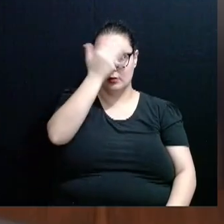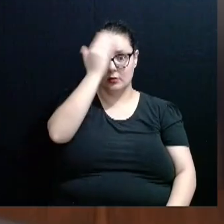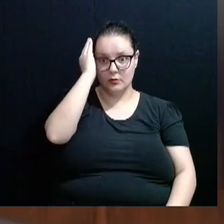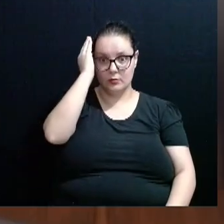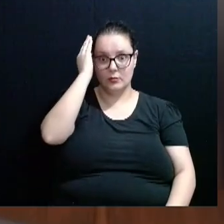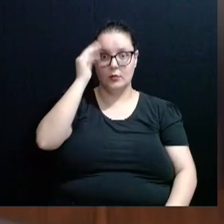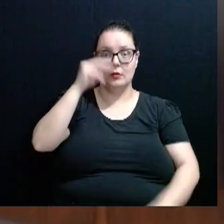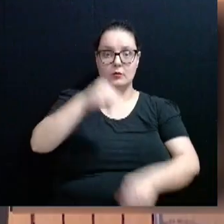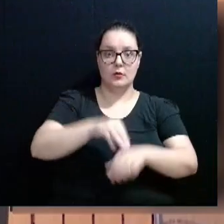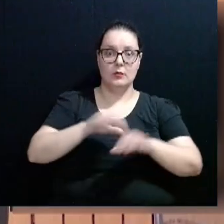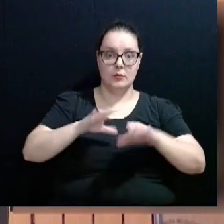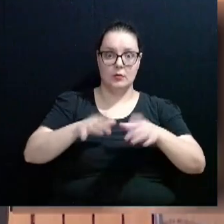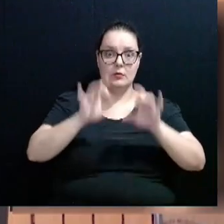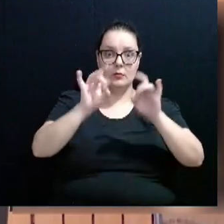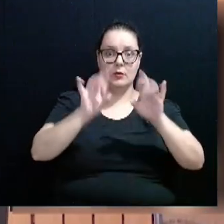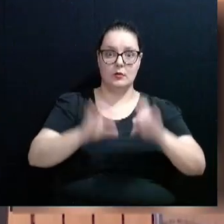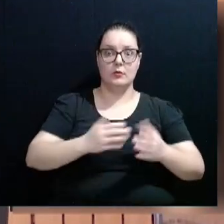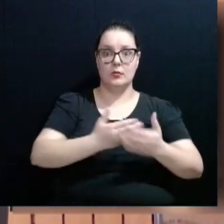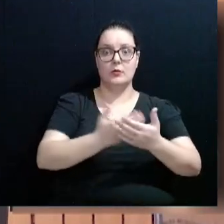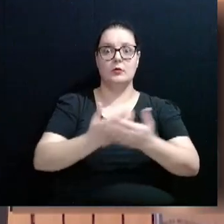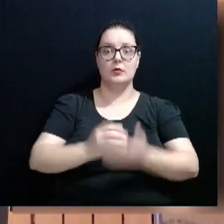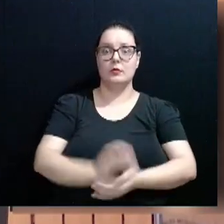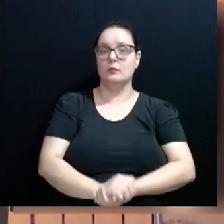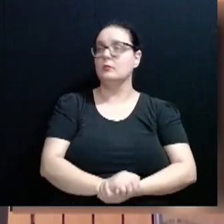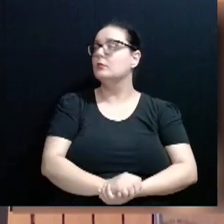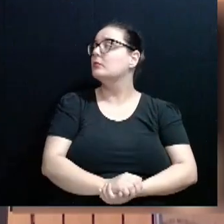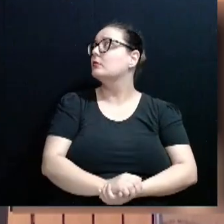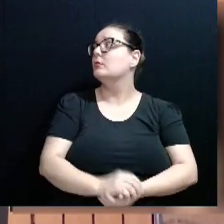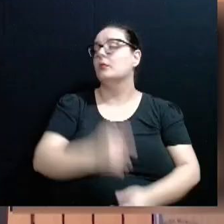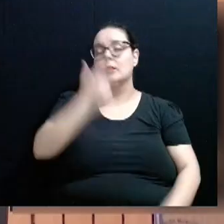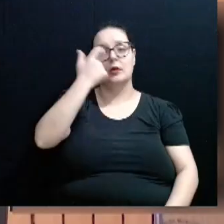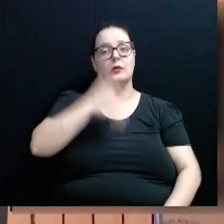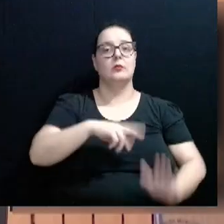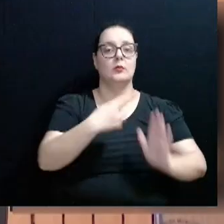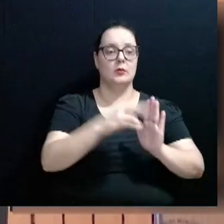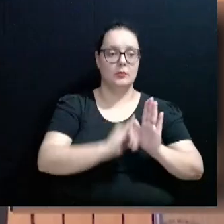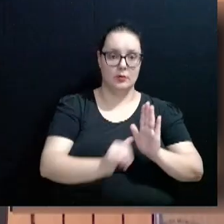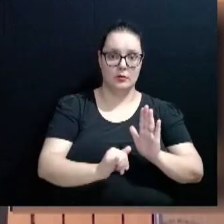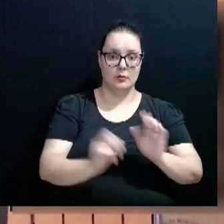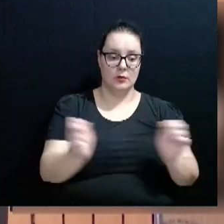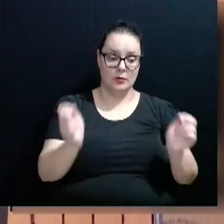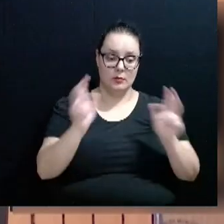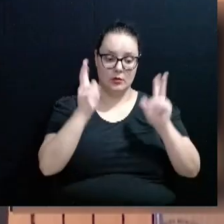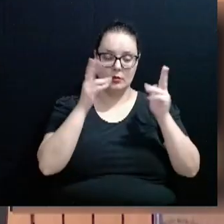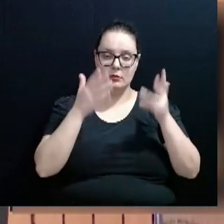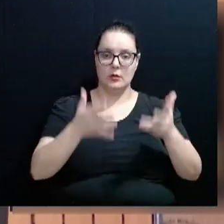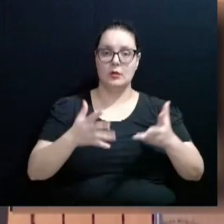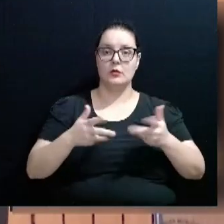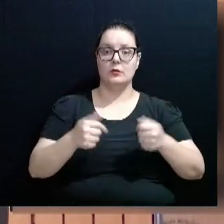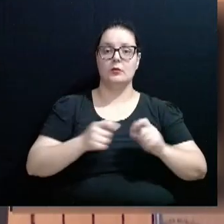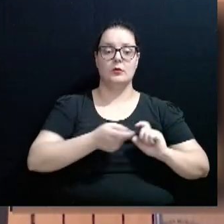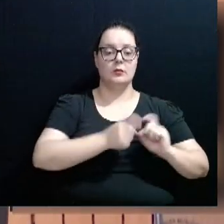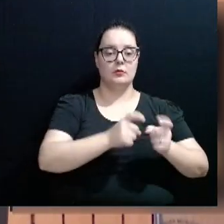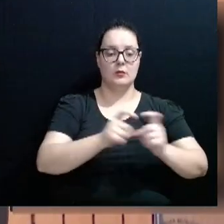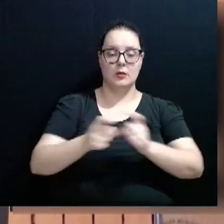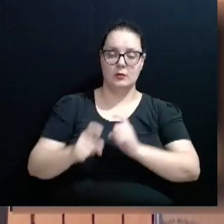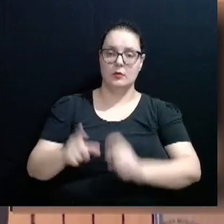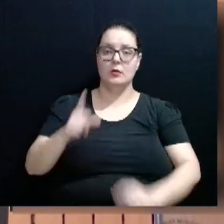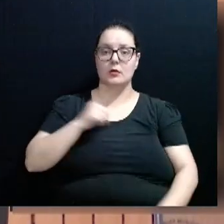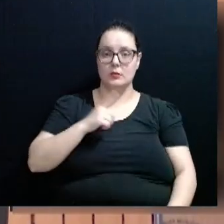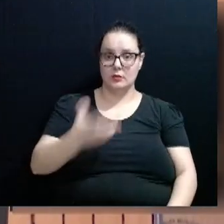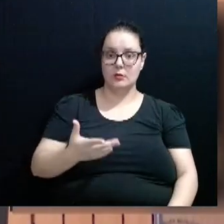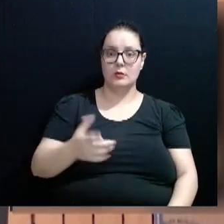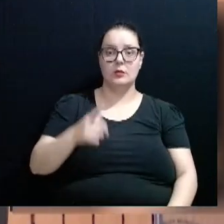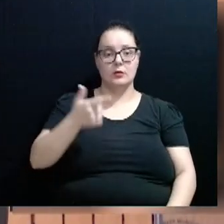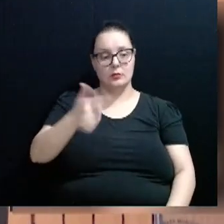Comissão Especial de Estudos. Eu, como relator dessa comissão, estou muito atento a todas as reuniões que aqui tivemos e teremos para que